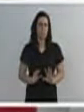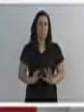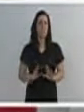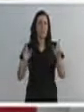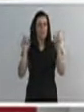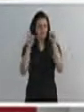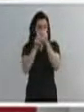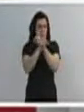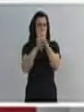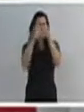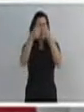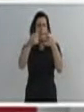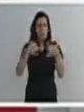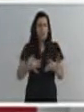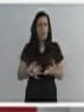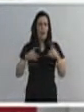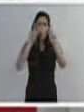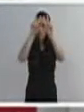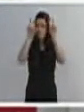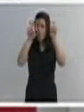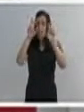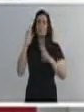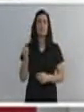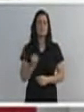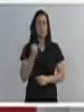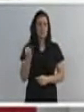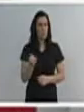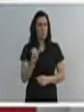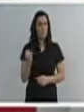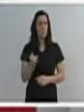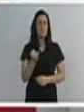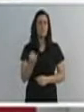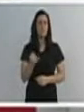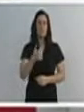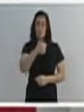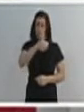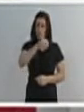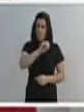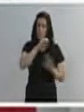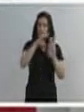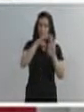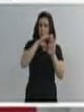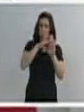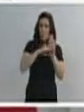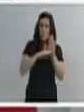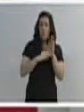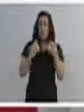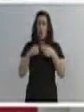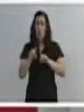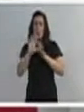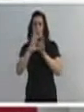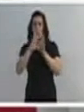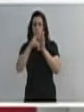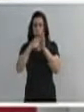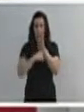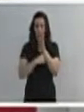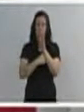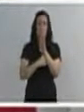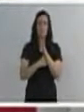difícil fazer de um tema tão importante quanto esse, que são as 10 medidas contra a corrupção,